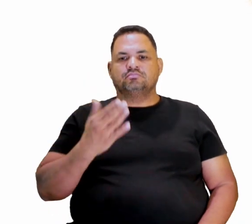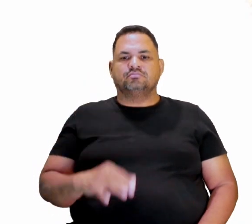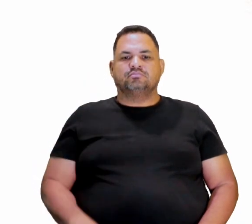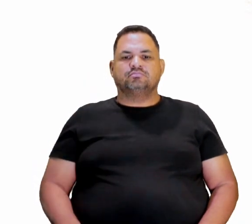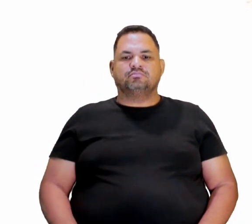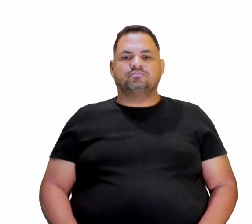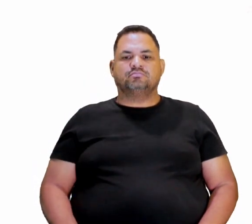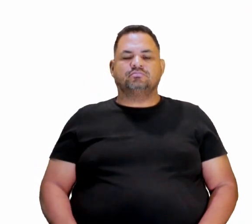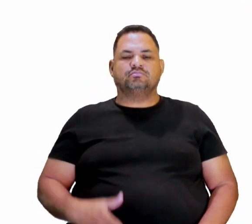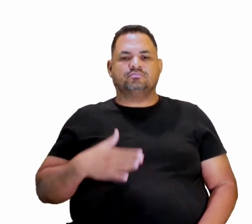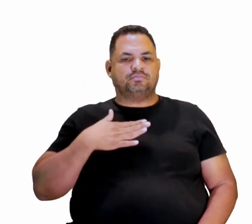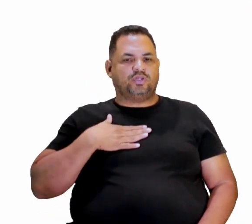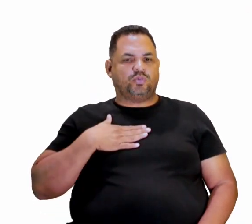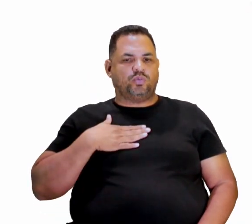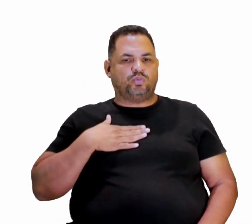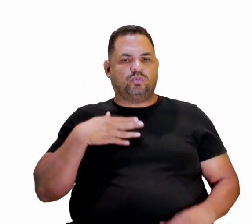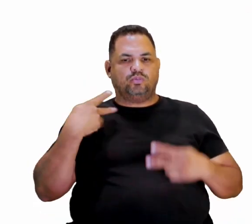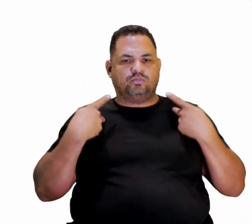My body, meu corpo.